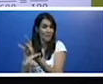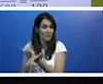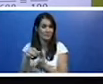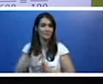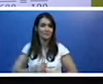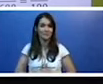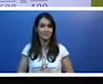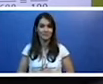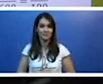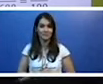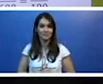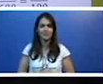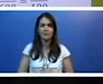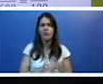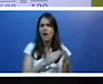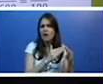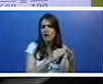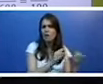Bom,